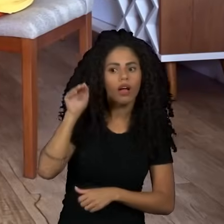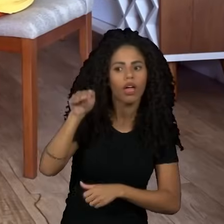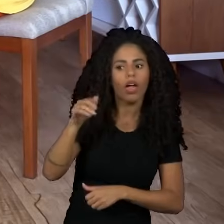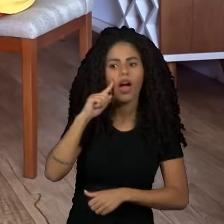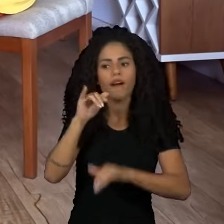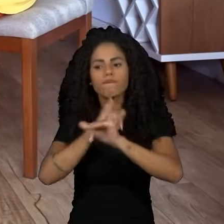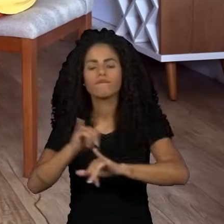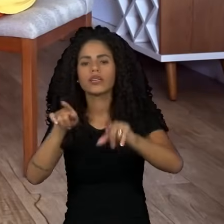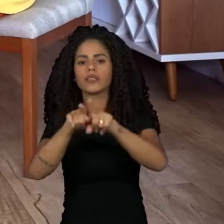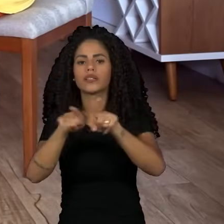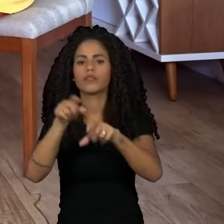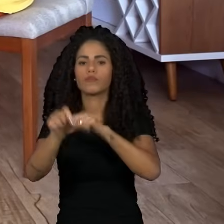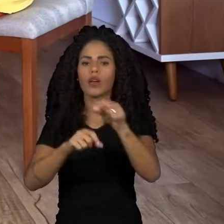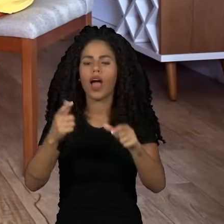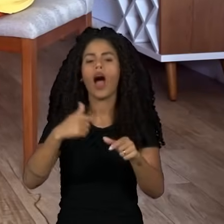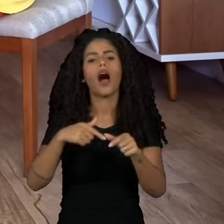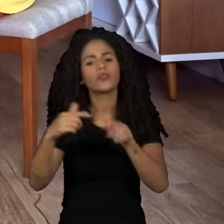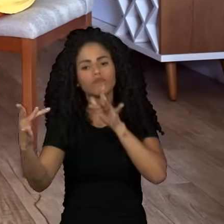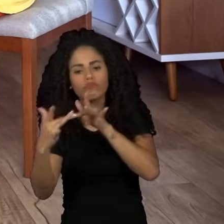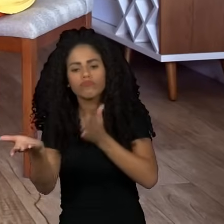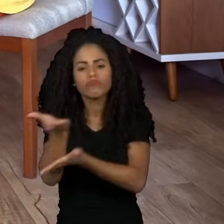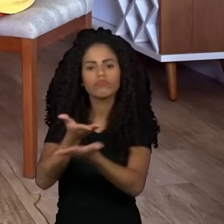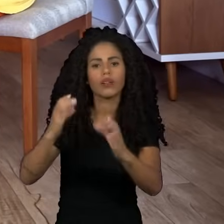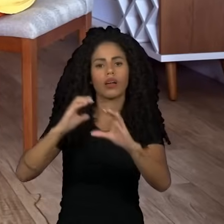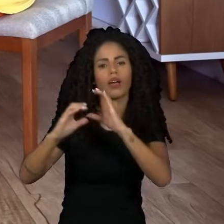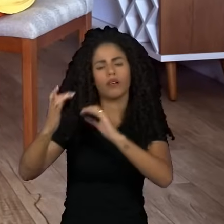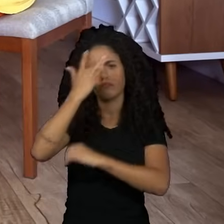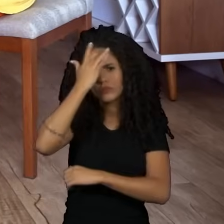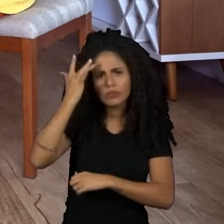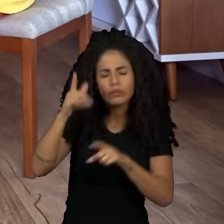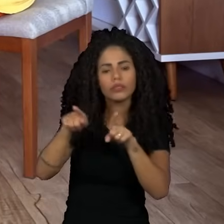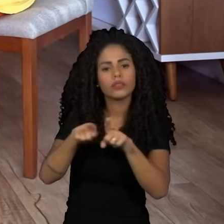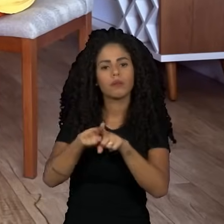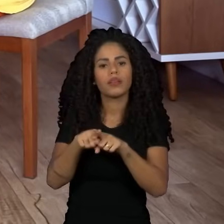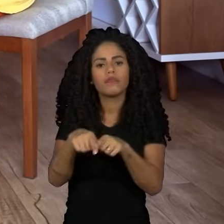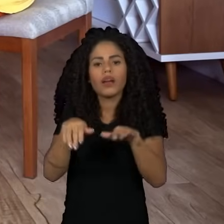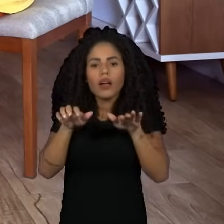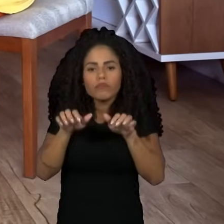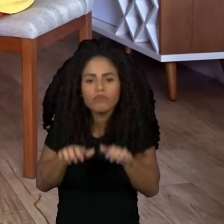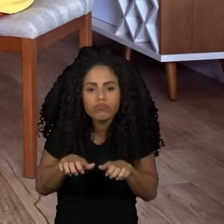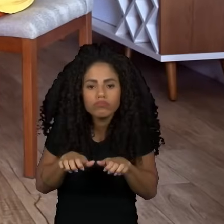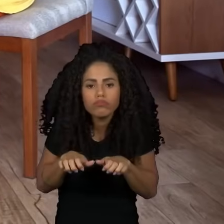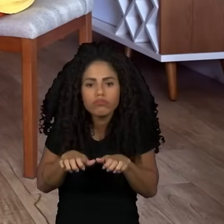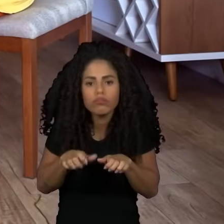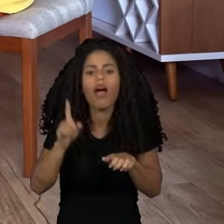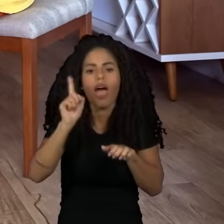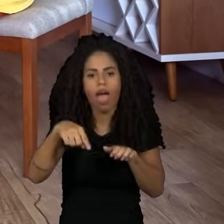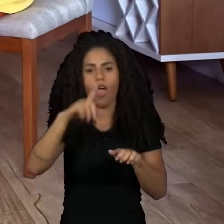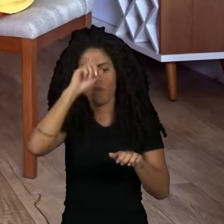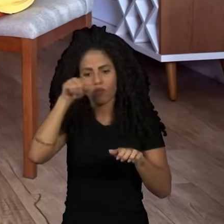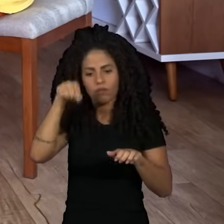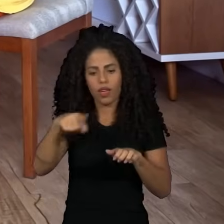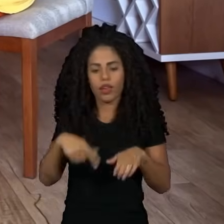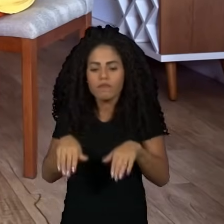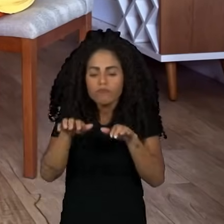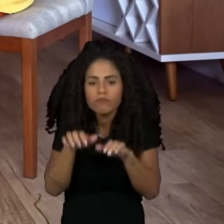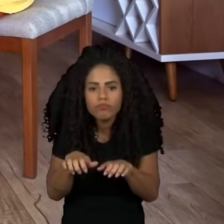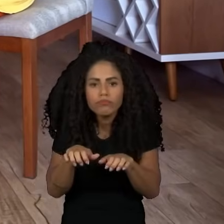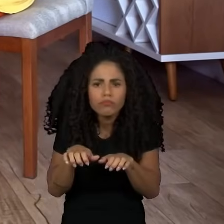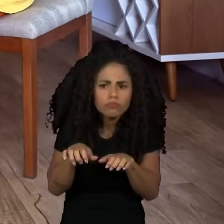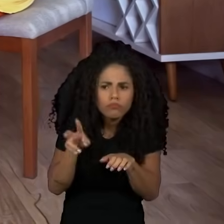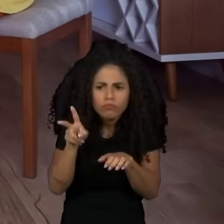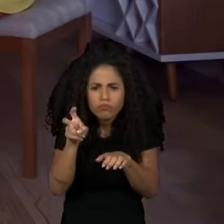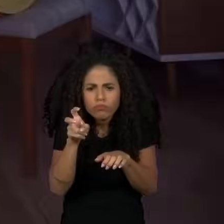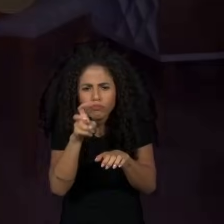já está aprendendo um pouco de acesso público, o próprio fato dele ficar deitadinho aqui é um comando que a gente vem